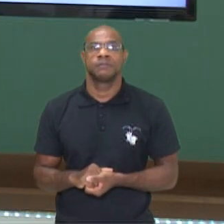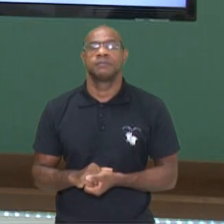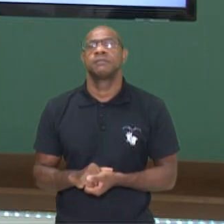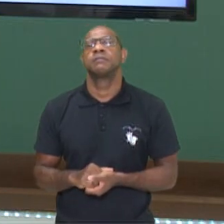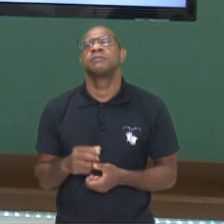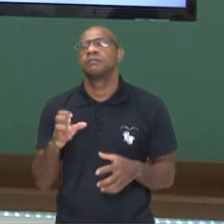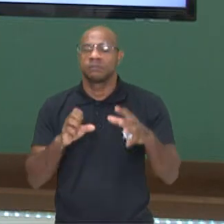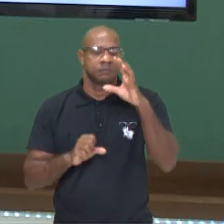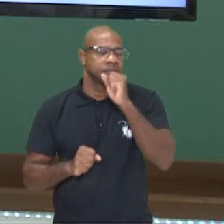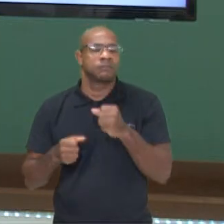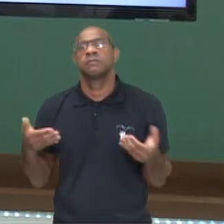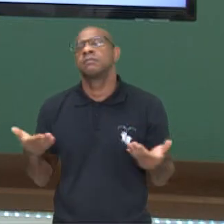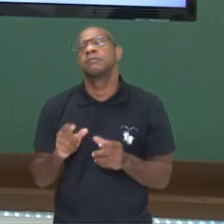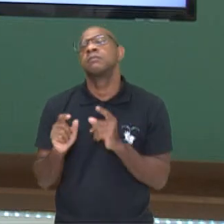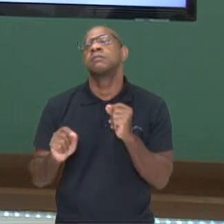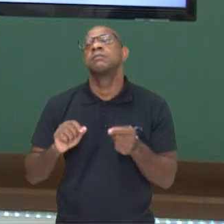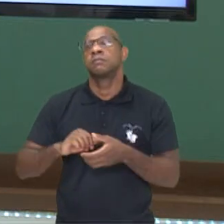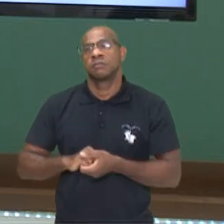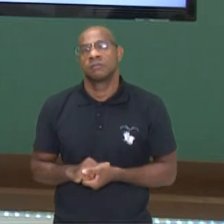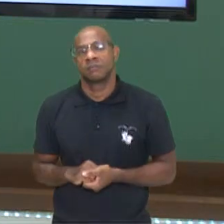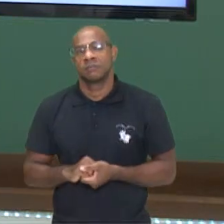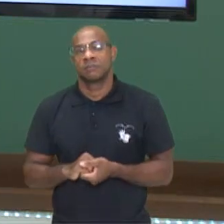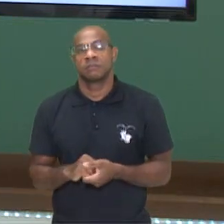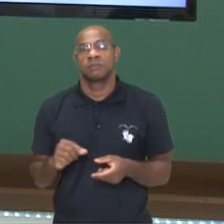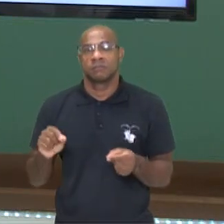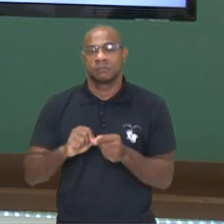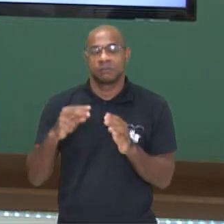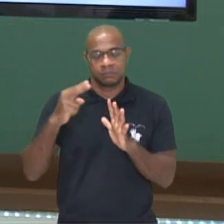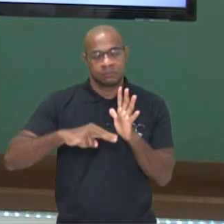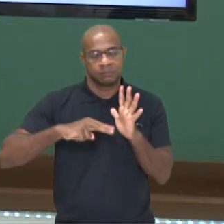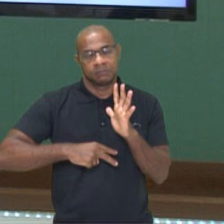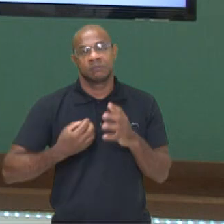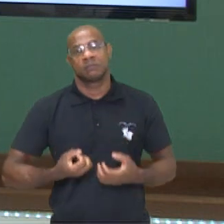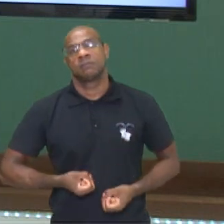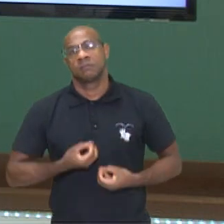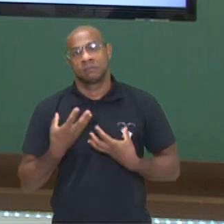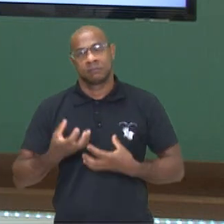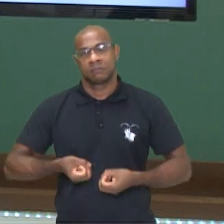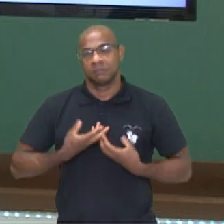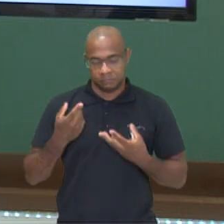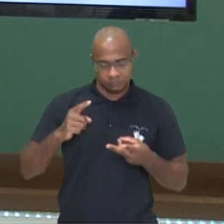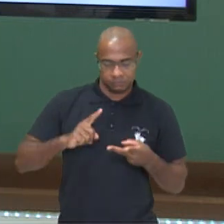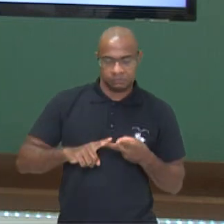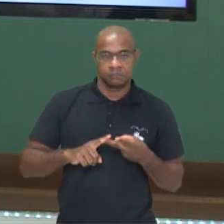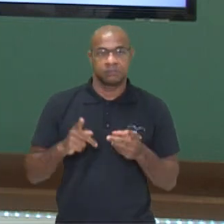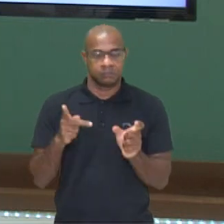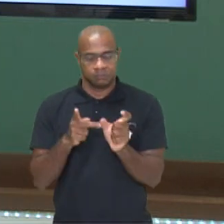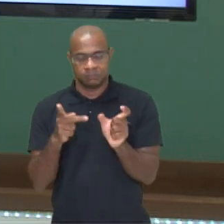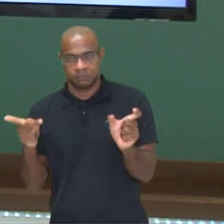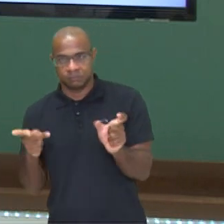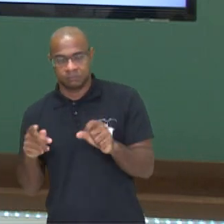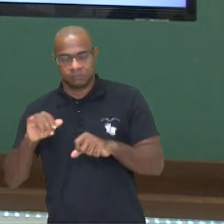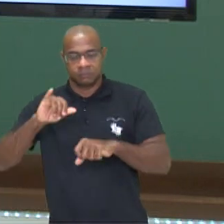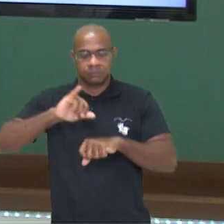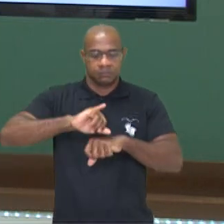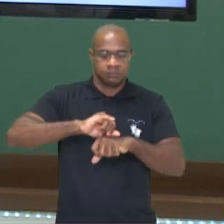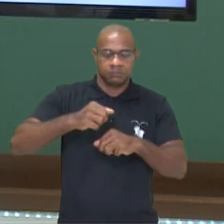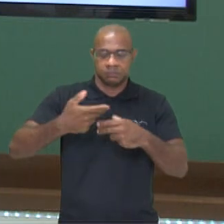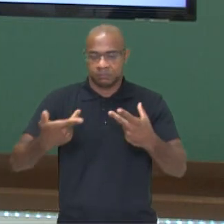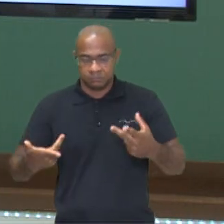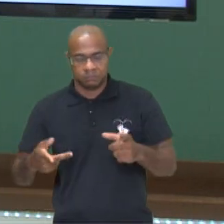O que aprendemos hoje na nossa aula? Realizamos a leitura de poemas, reconhecemos predicativos do sujeito e do